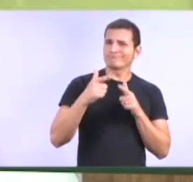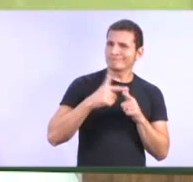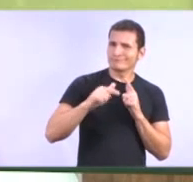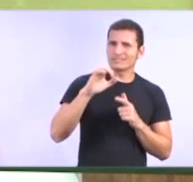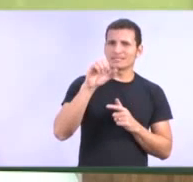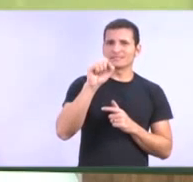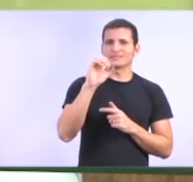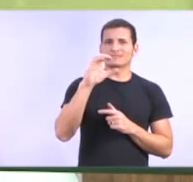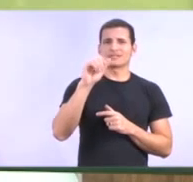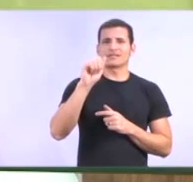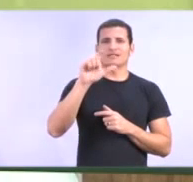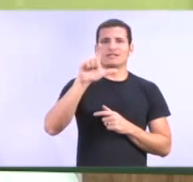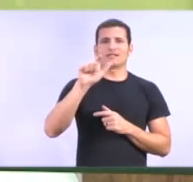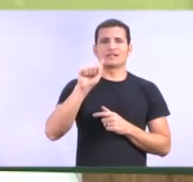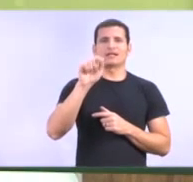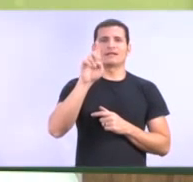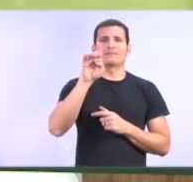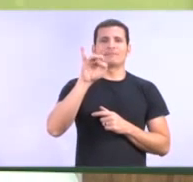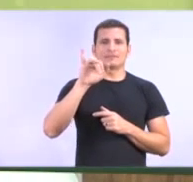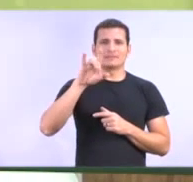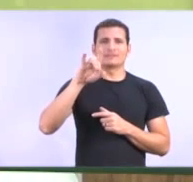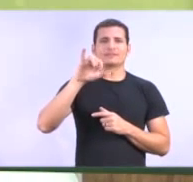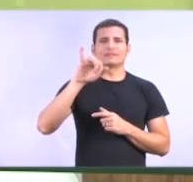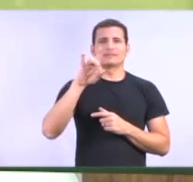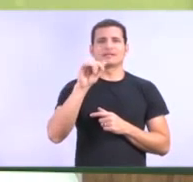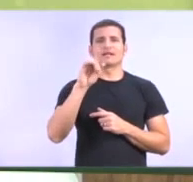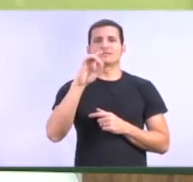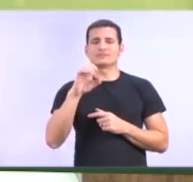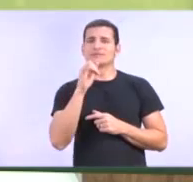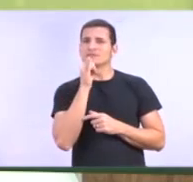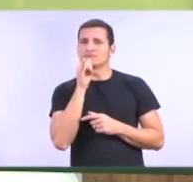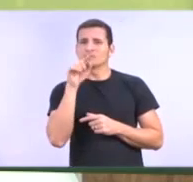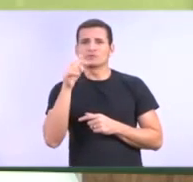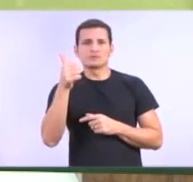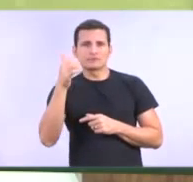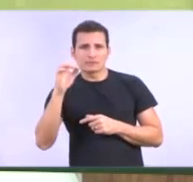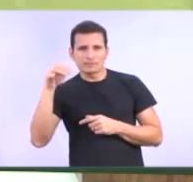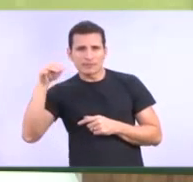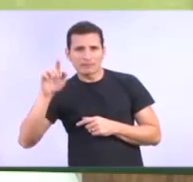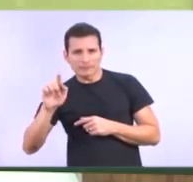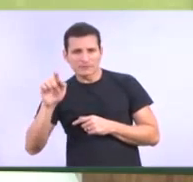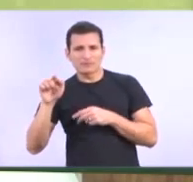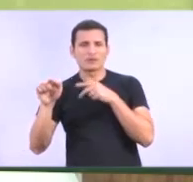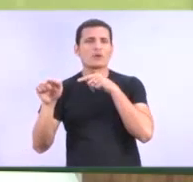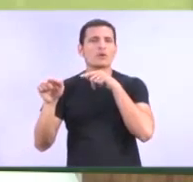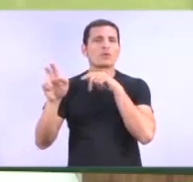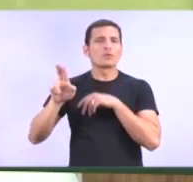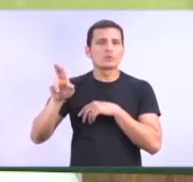escalabilidade, ou seja, você planejou um link de 10 megabits por segundo, mas não está adiantando, você teria que